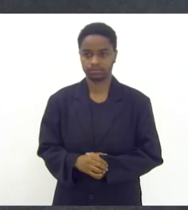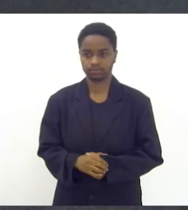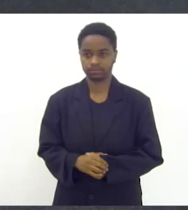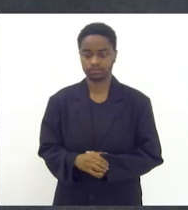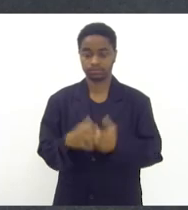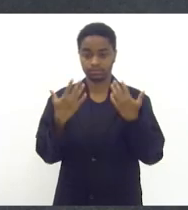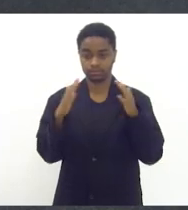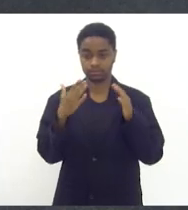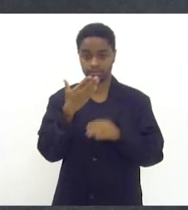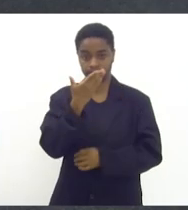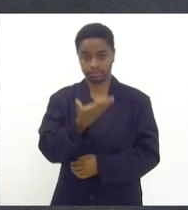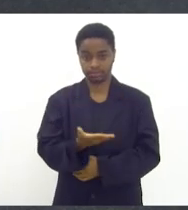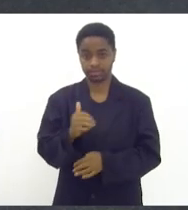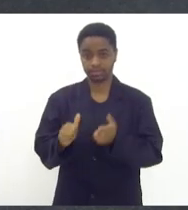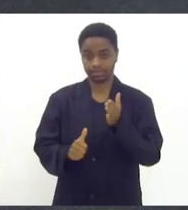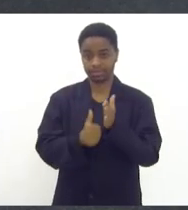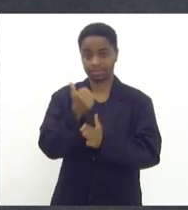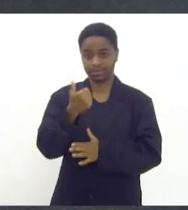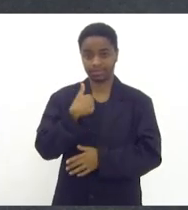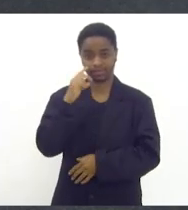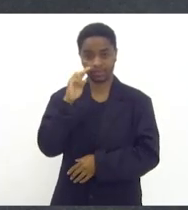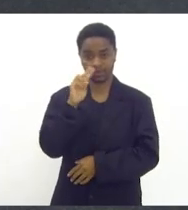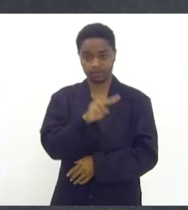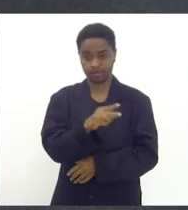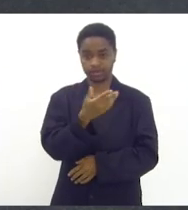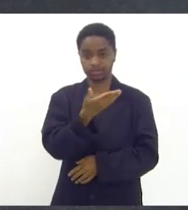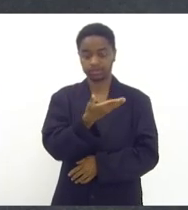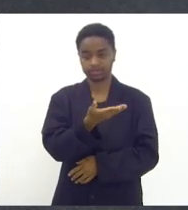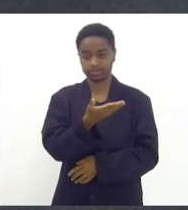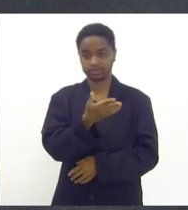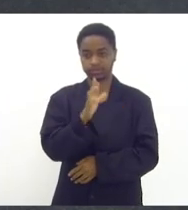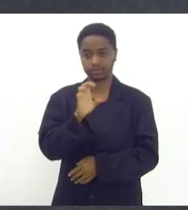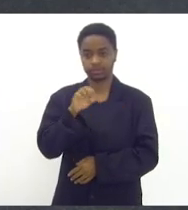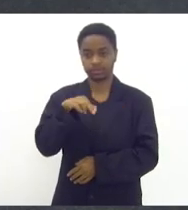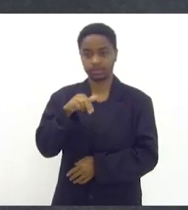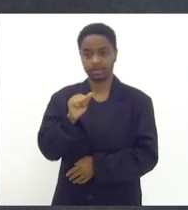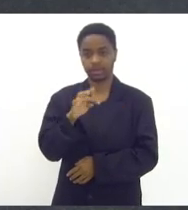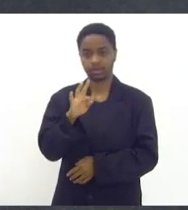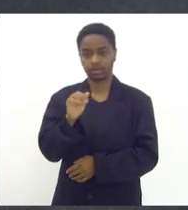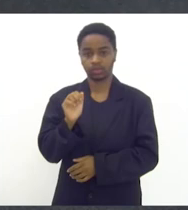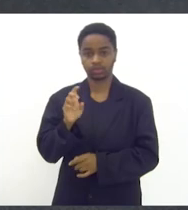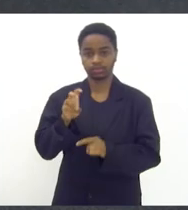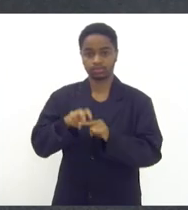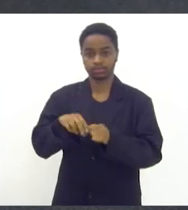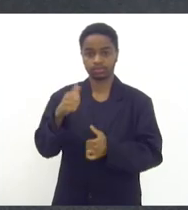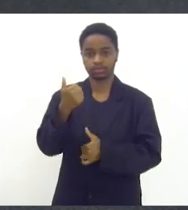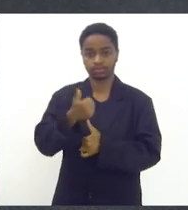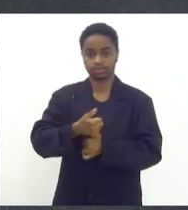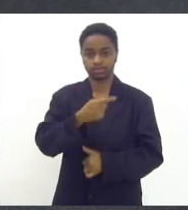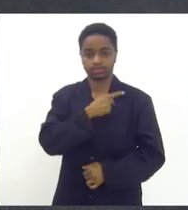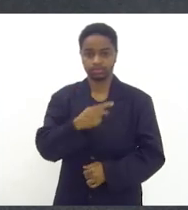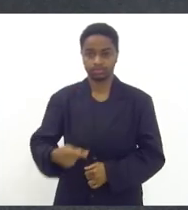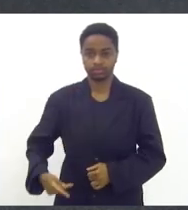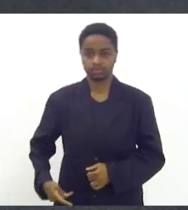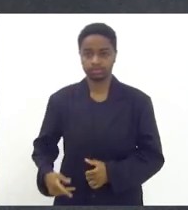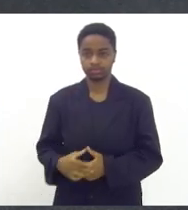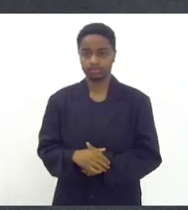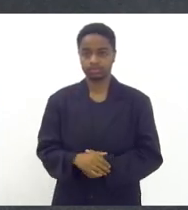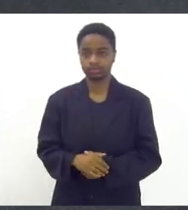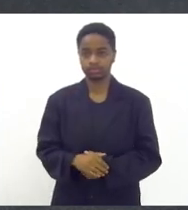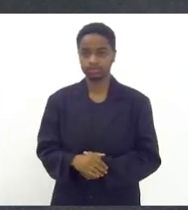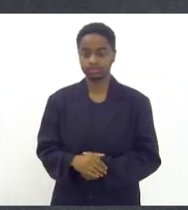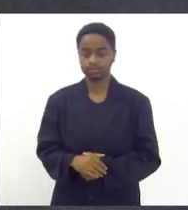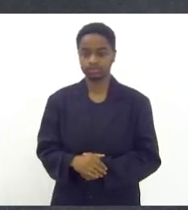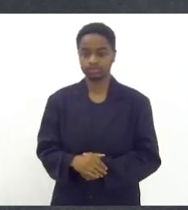parabenizo Vossa Excelência. Primeira vez que eu vejo Vossa Excelência, deputado Renato. Obrigado. Sentado na presidência. Lisonjeado. É